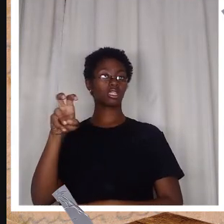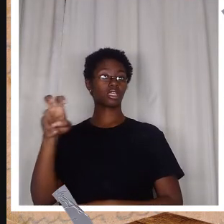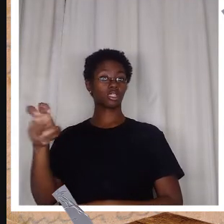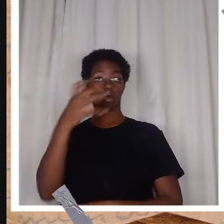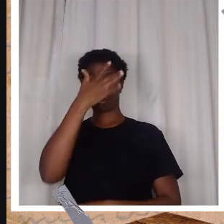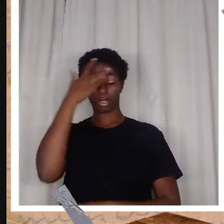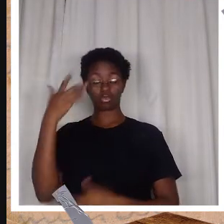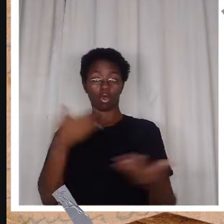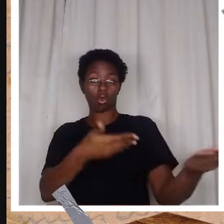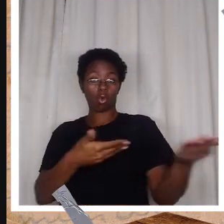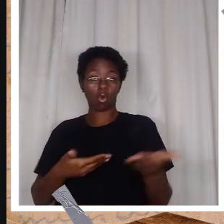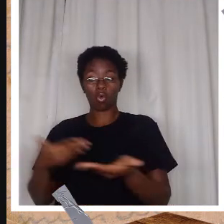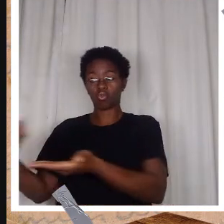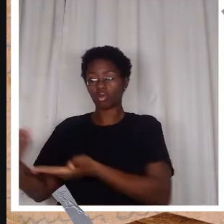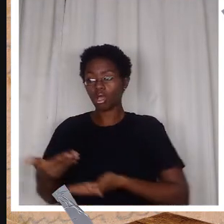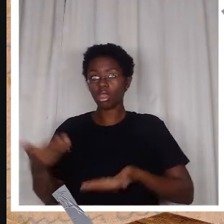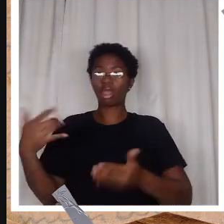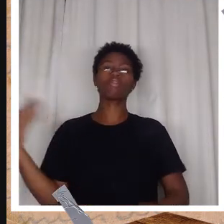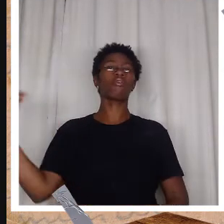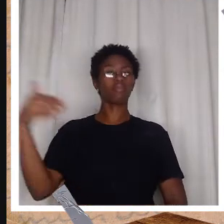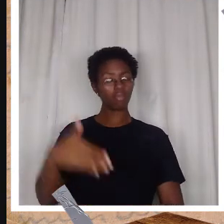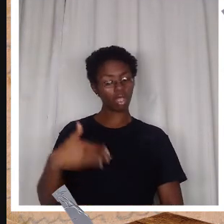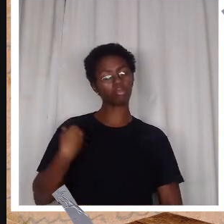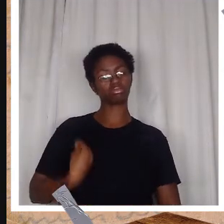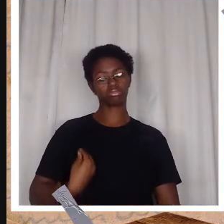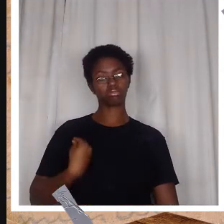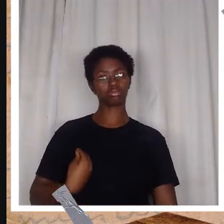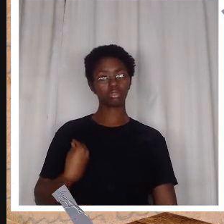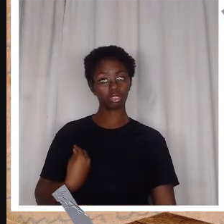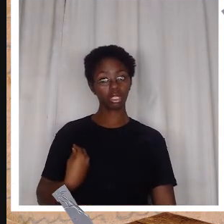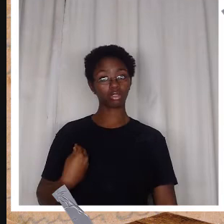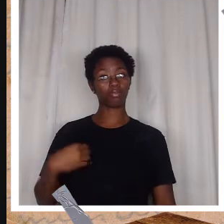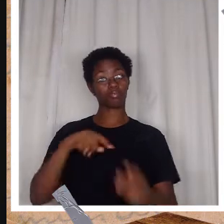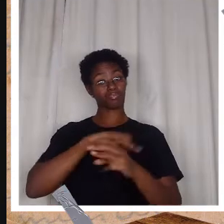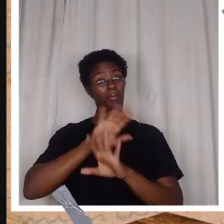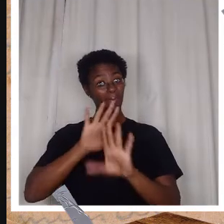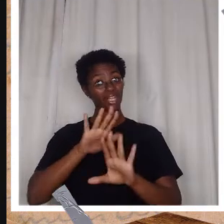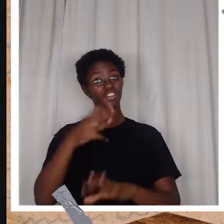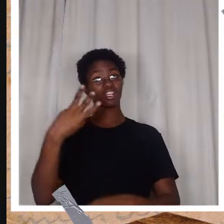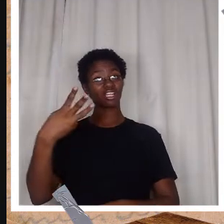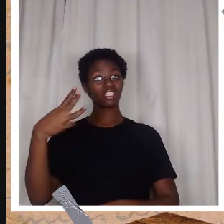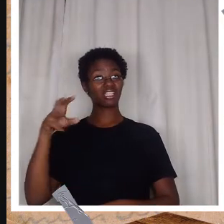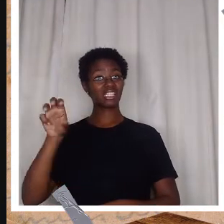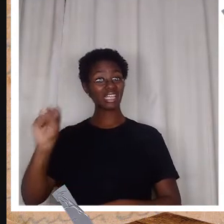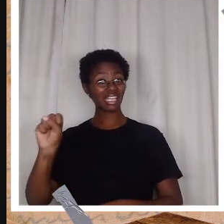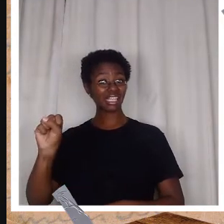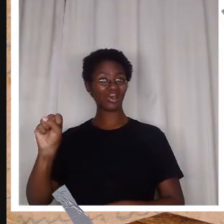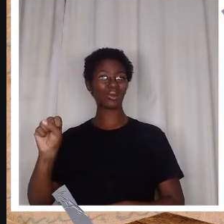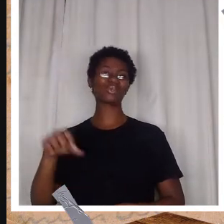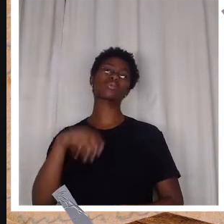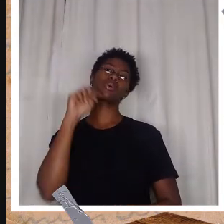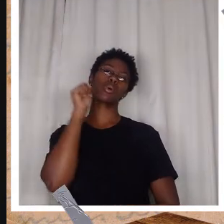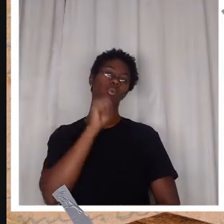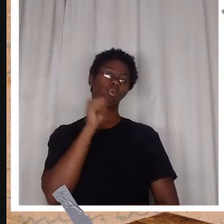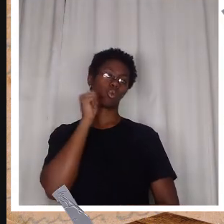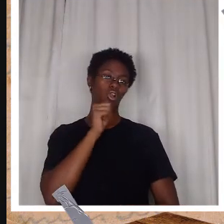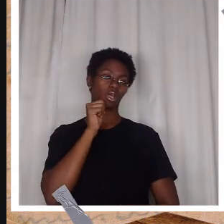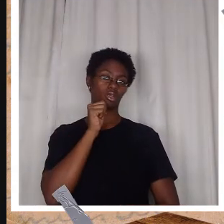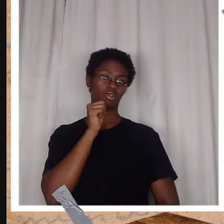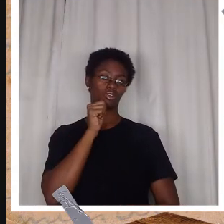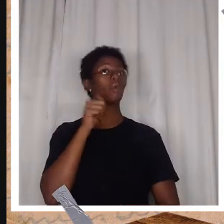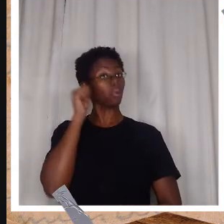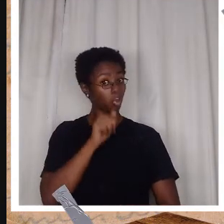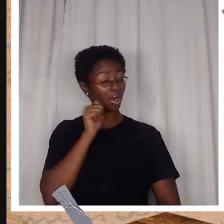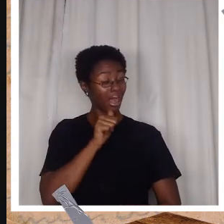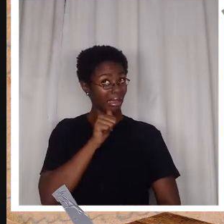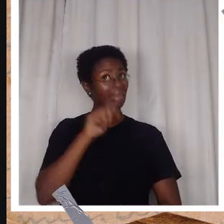estarão conosco, nos quais 38 desses convidados são mulheres, mulheres negras.